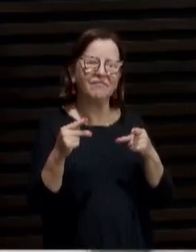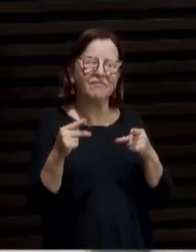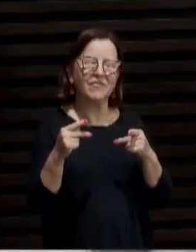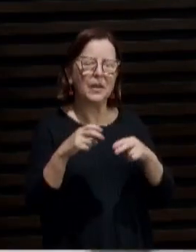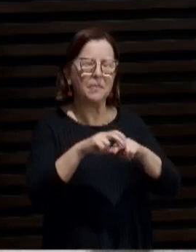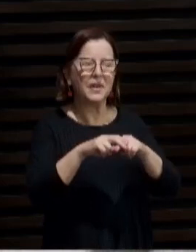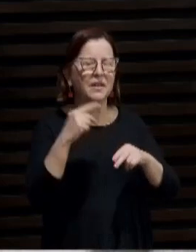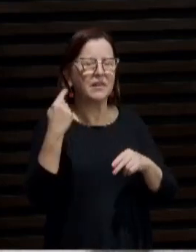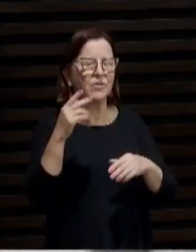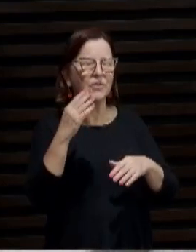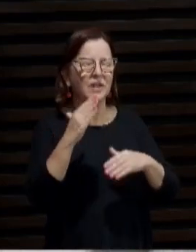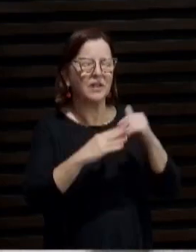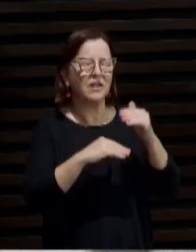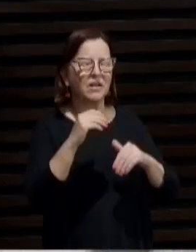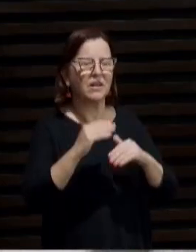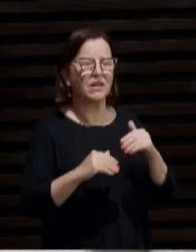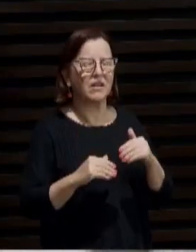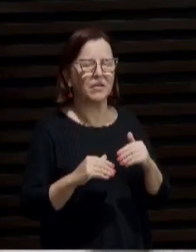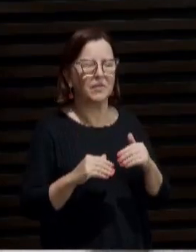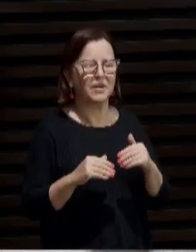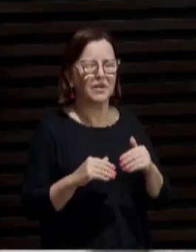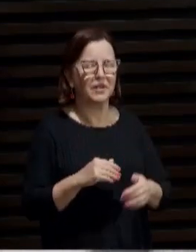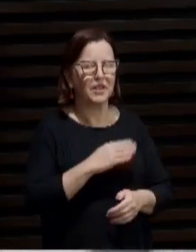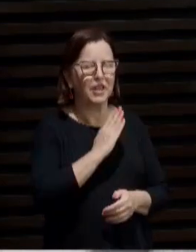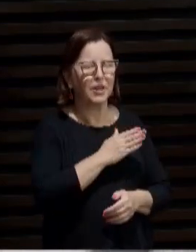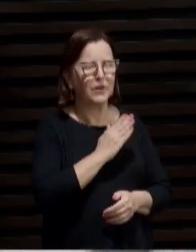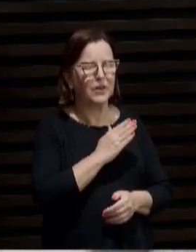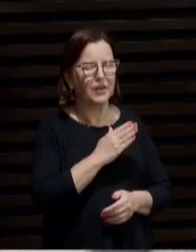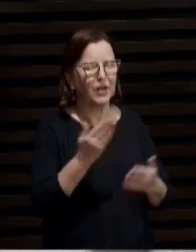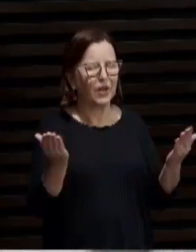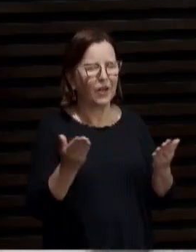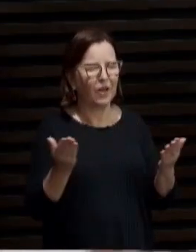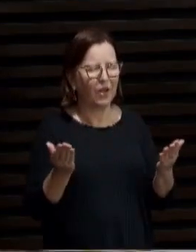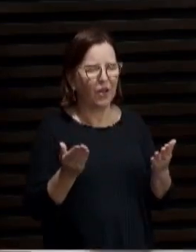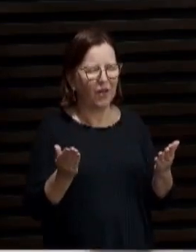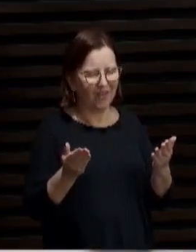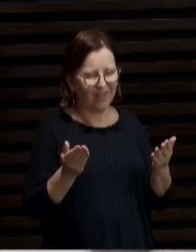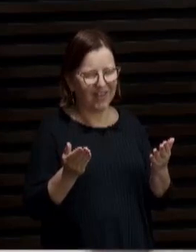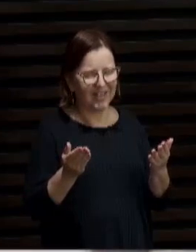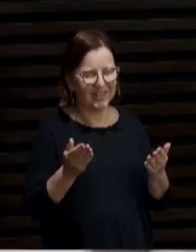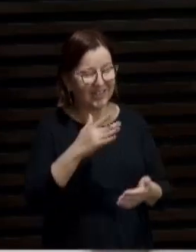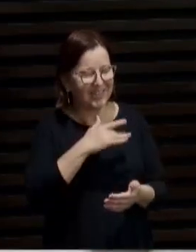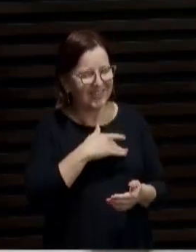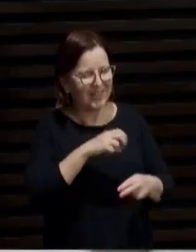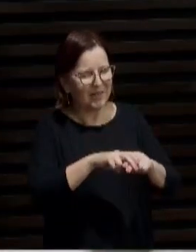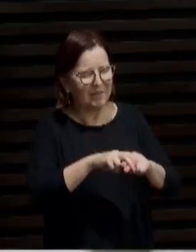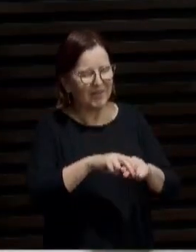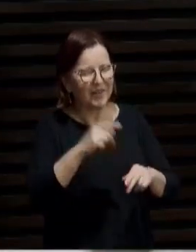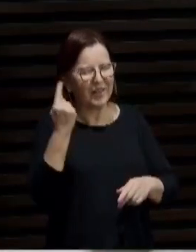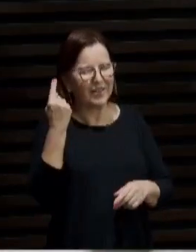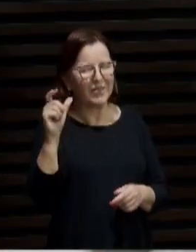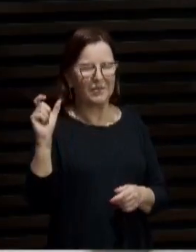pela tua obra, Pai, e que corações hoje foram atravessados por essa espada. Pessoas